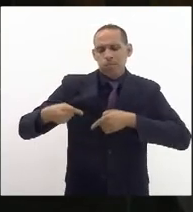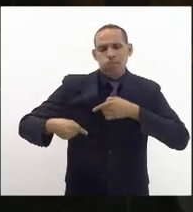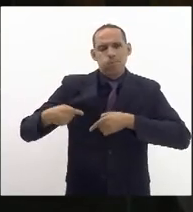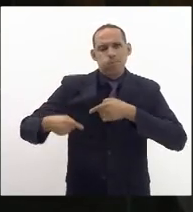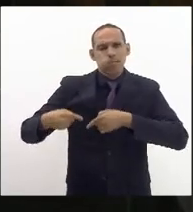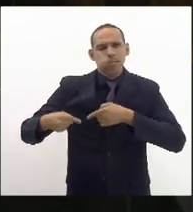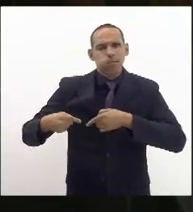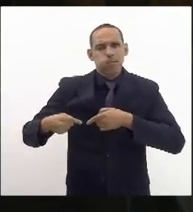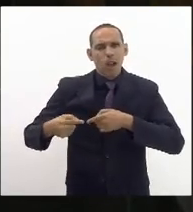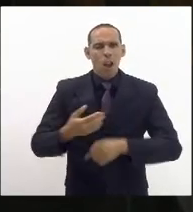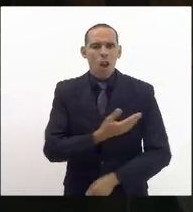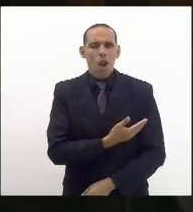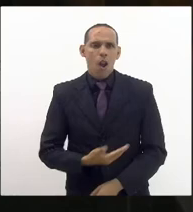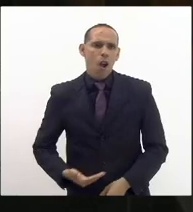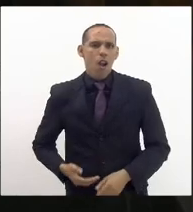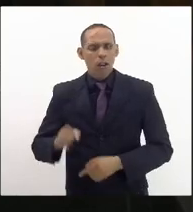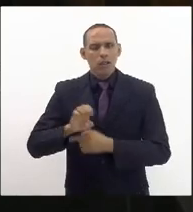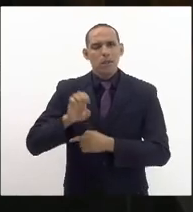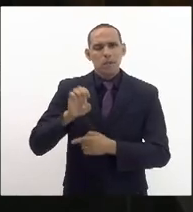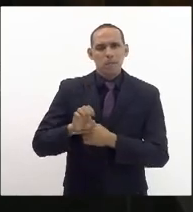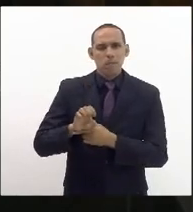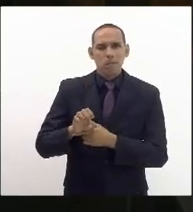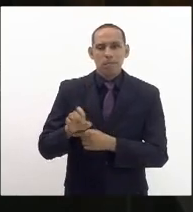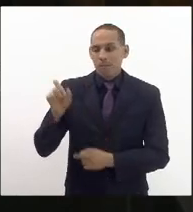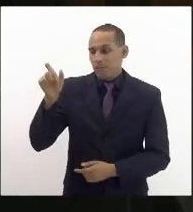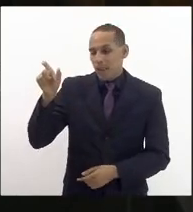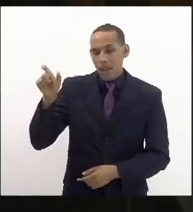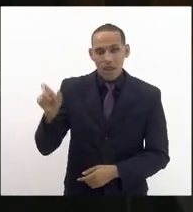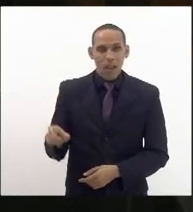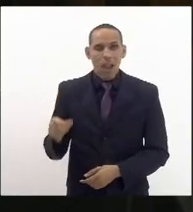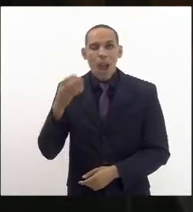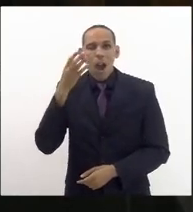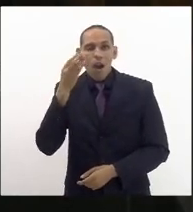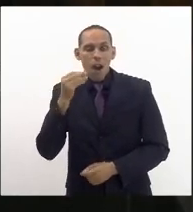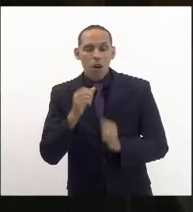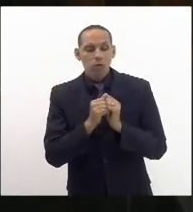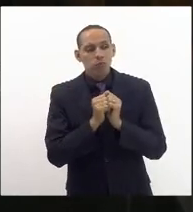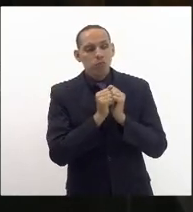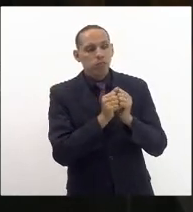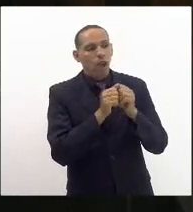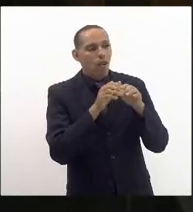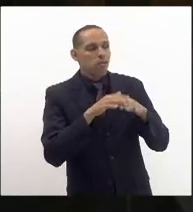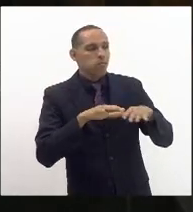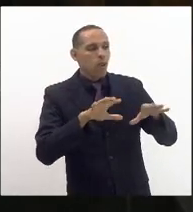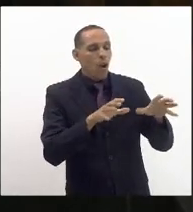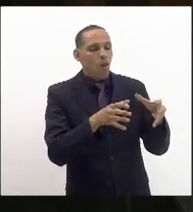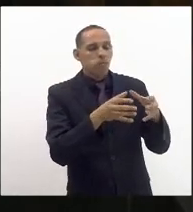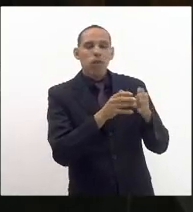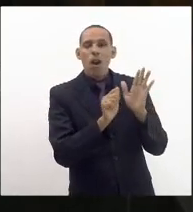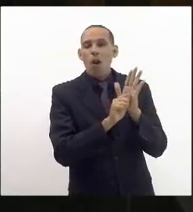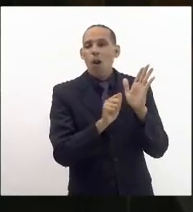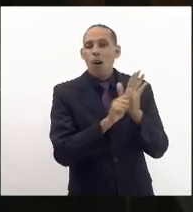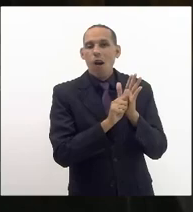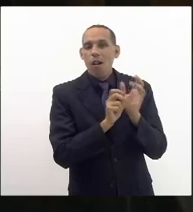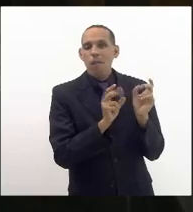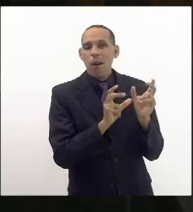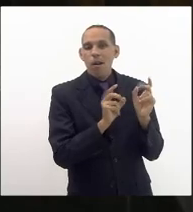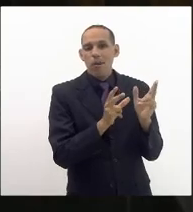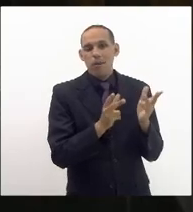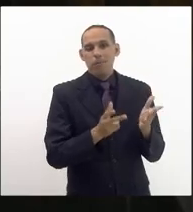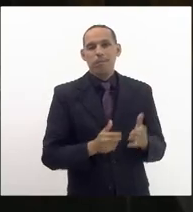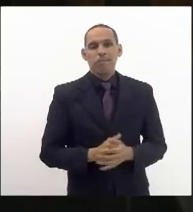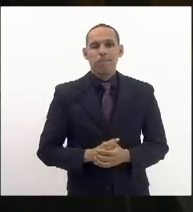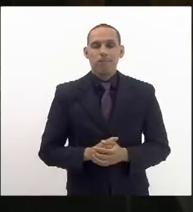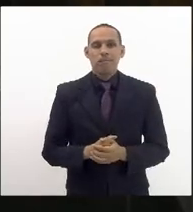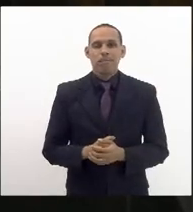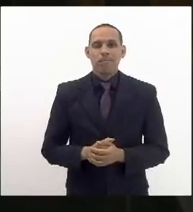do estado do Rio de Janeiro, é o mesmo indivíduo que se deixa fotografar ao lado dos piores traficantes de drogas.